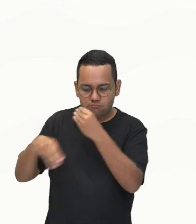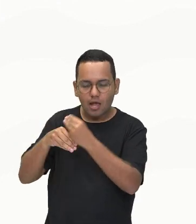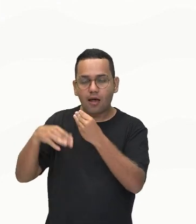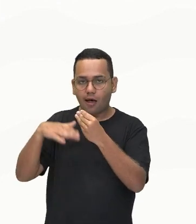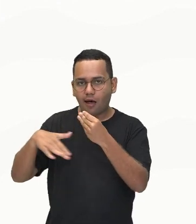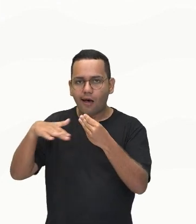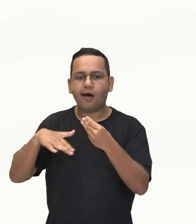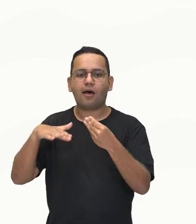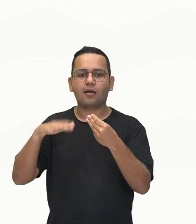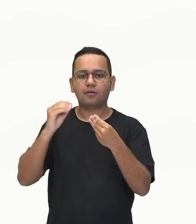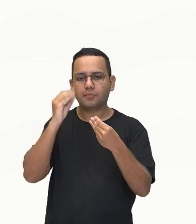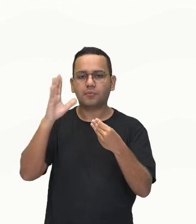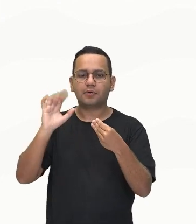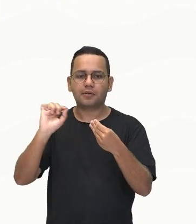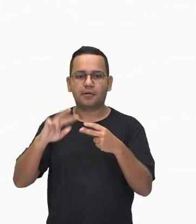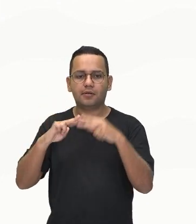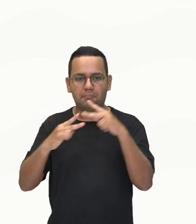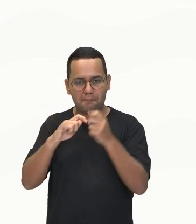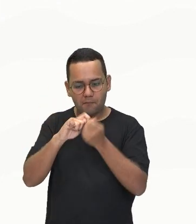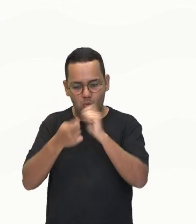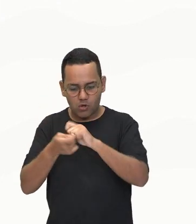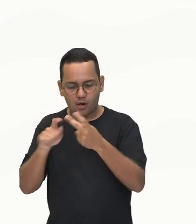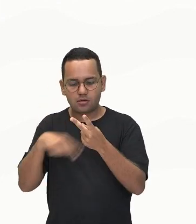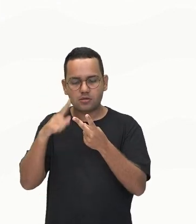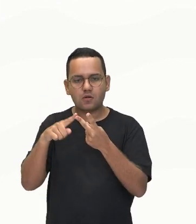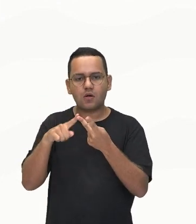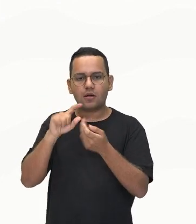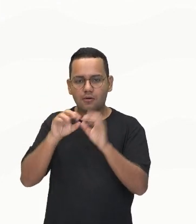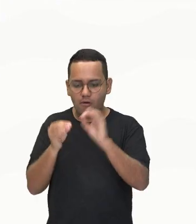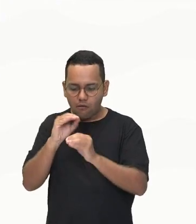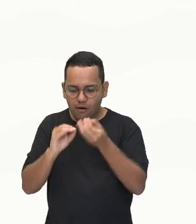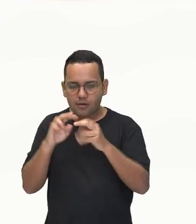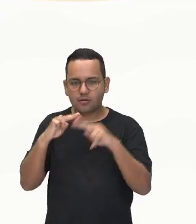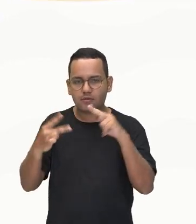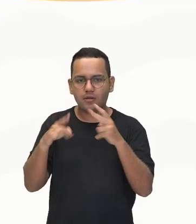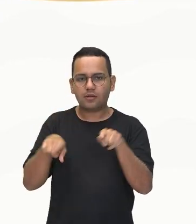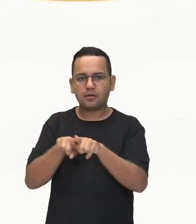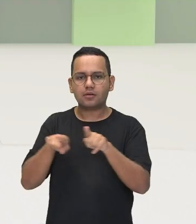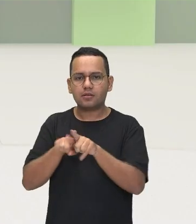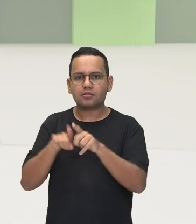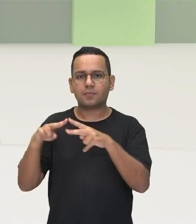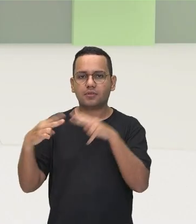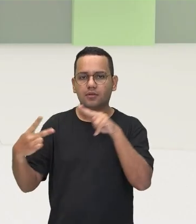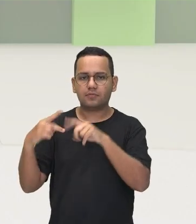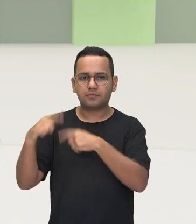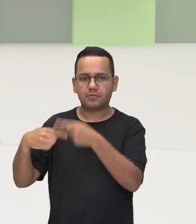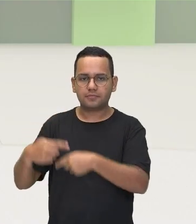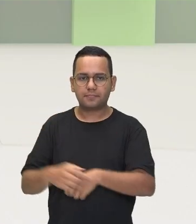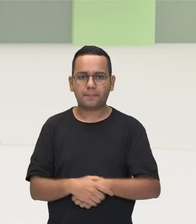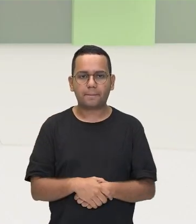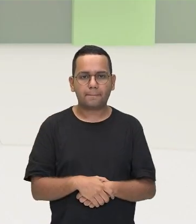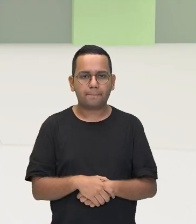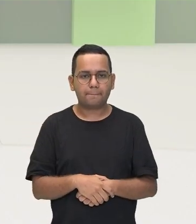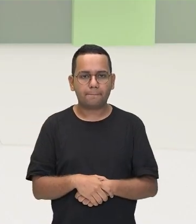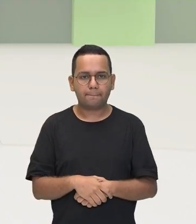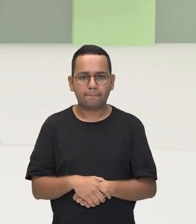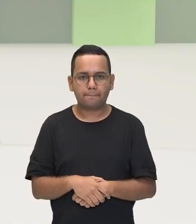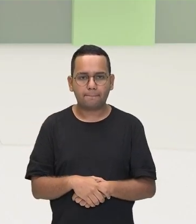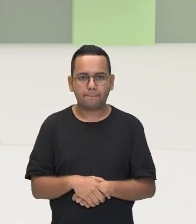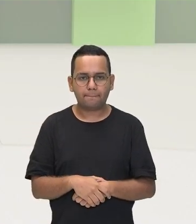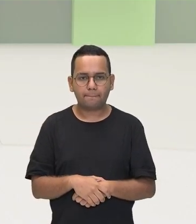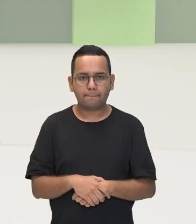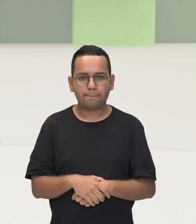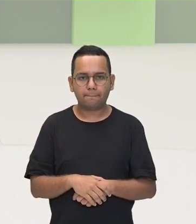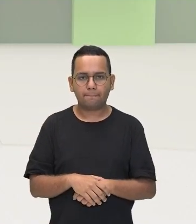de mutações, recombinação genética e deriva genética. E assim, nós temos